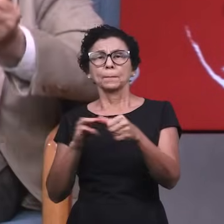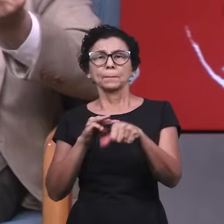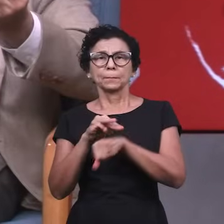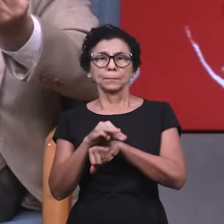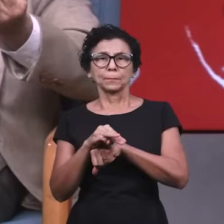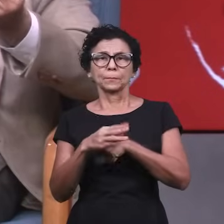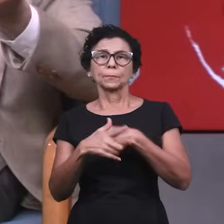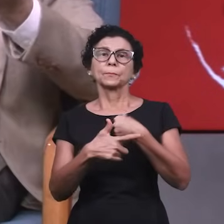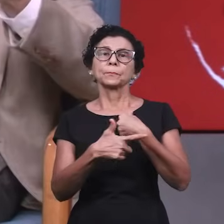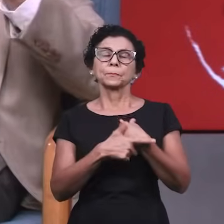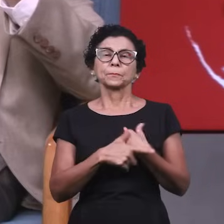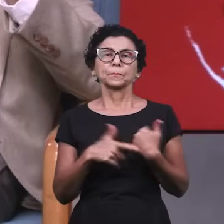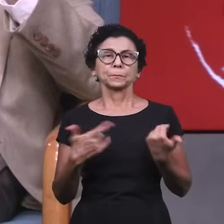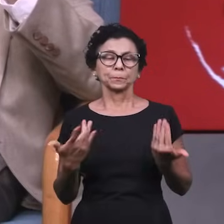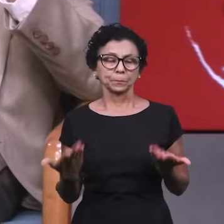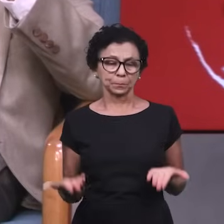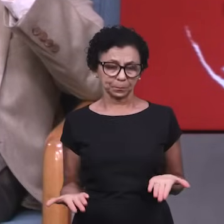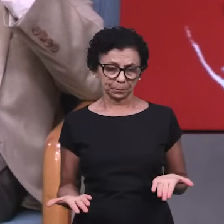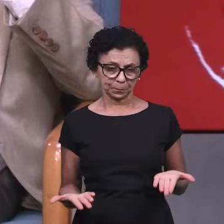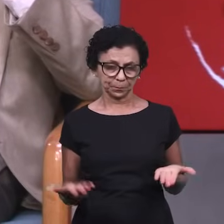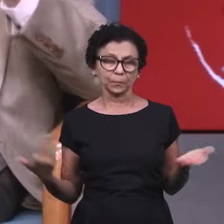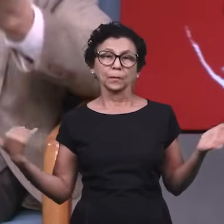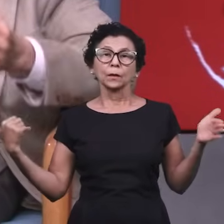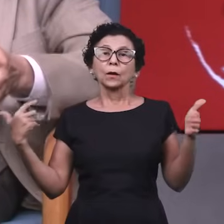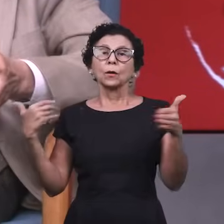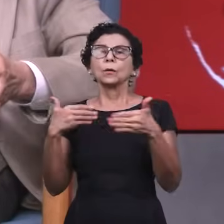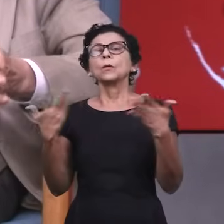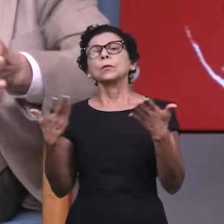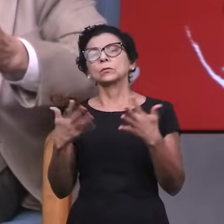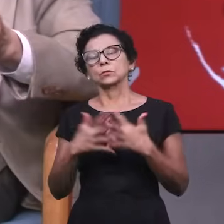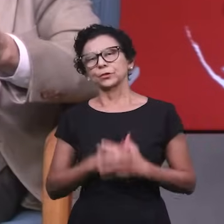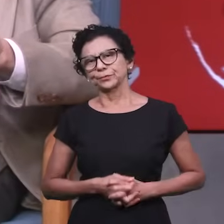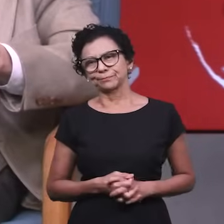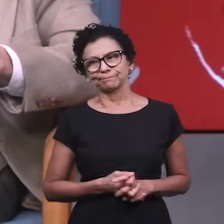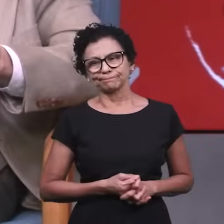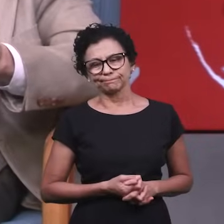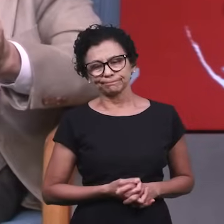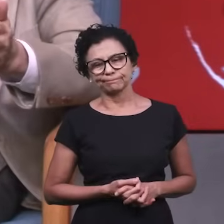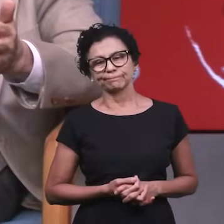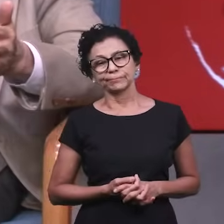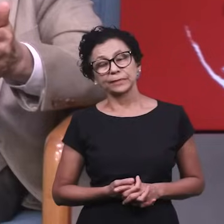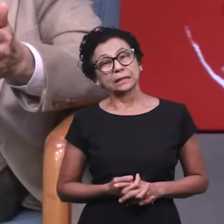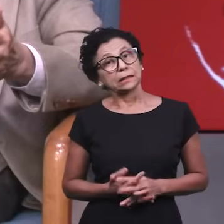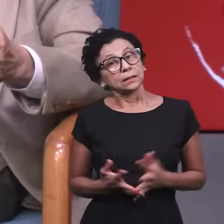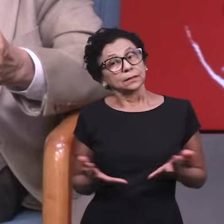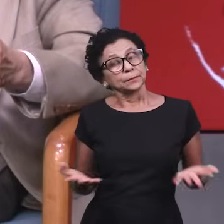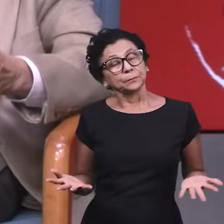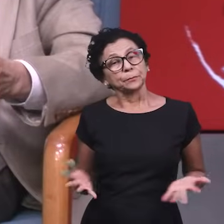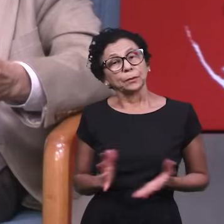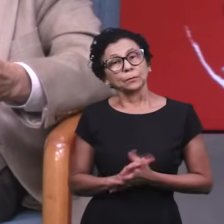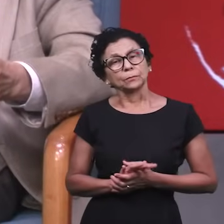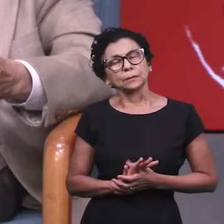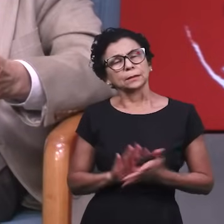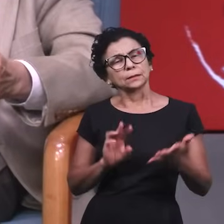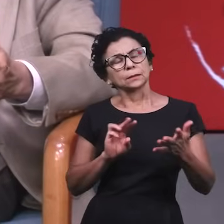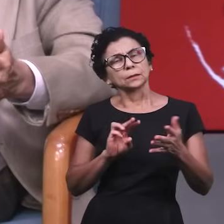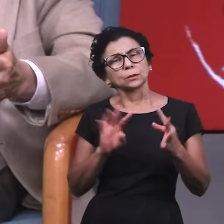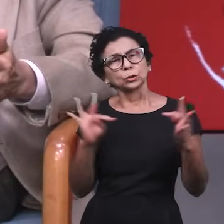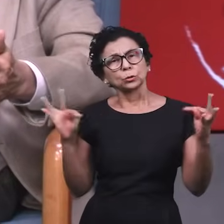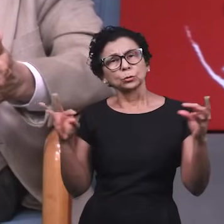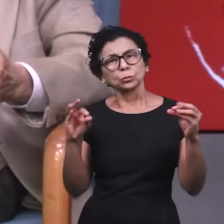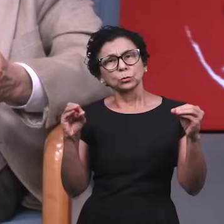Então, quando nós trazemos isso para os nossos dias, mas todos os